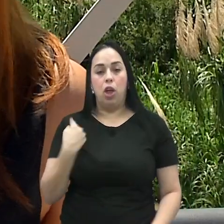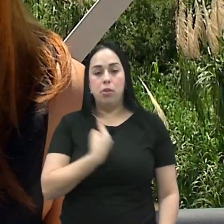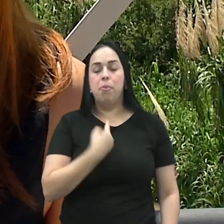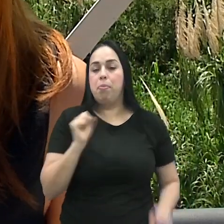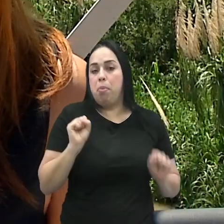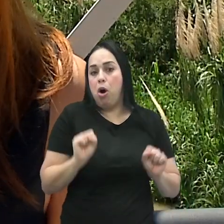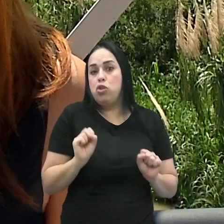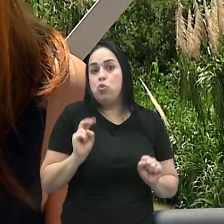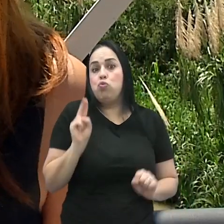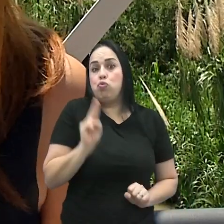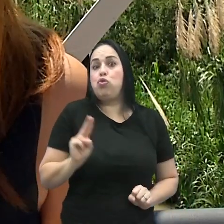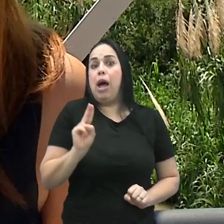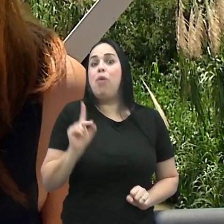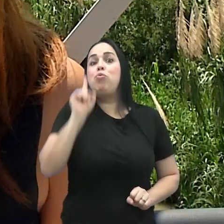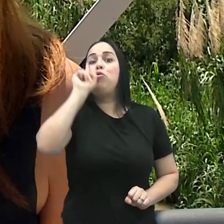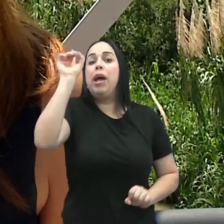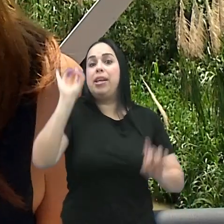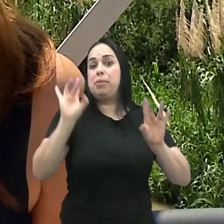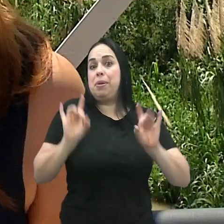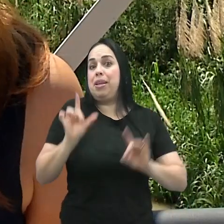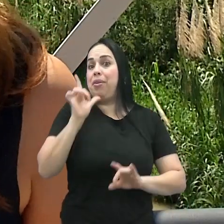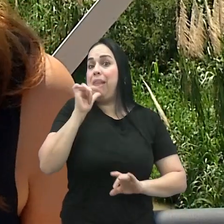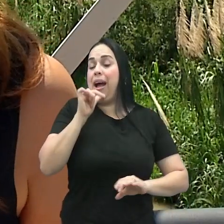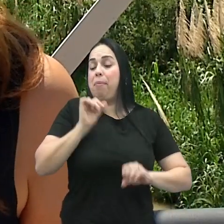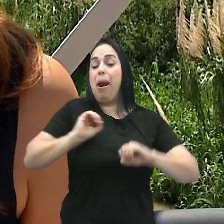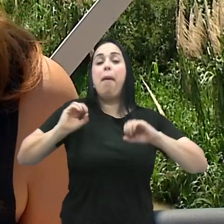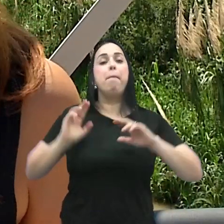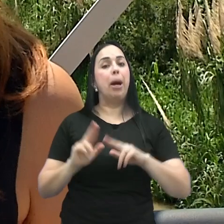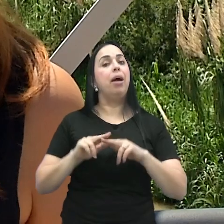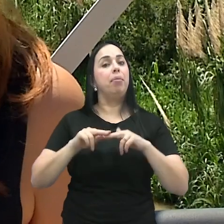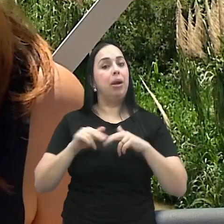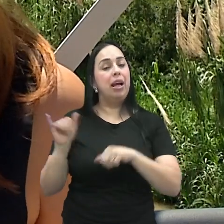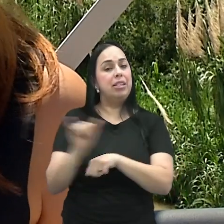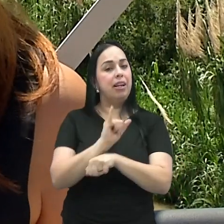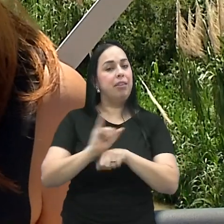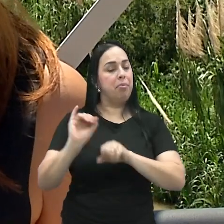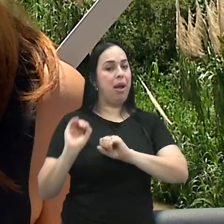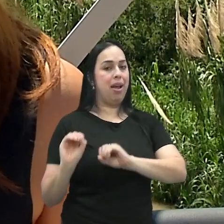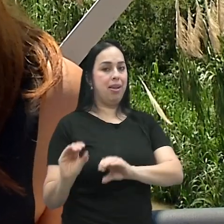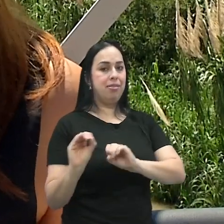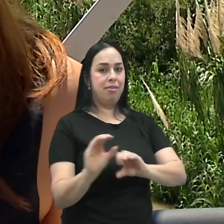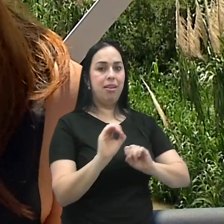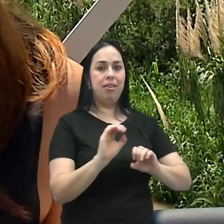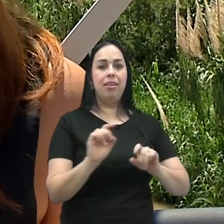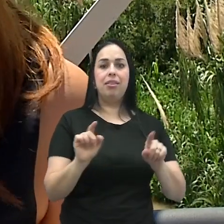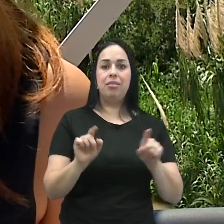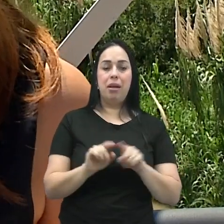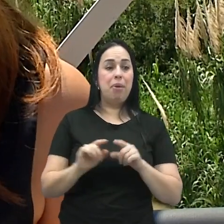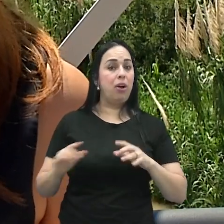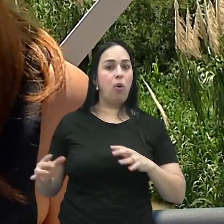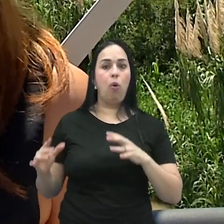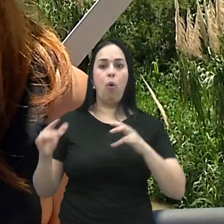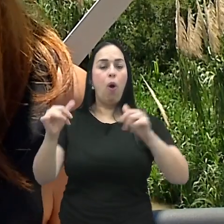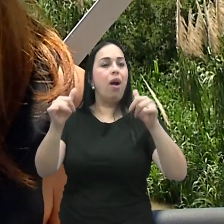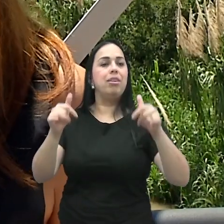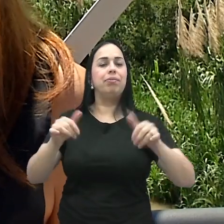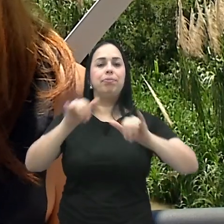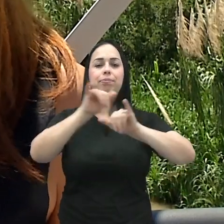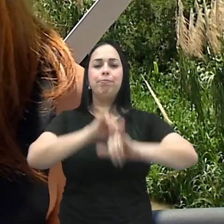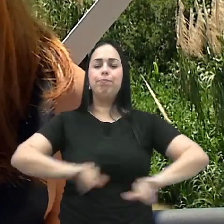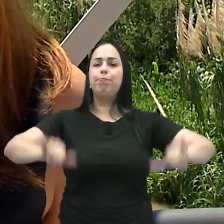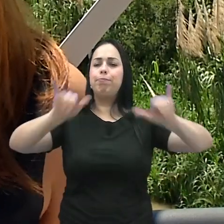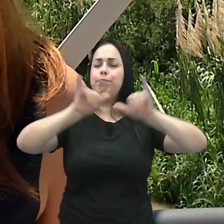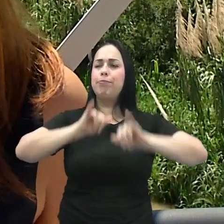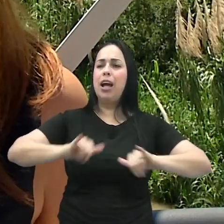da Água para fazer com que seja mais proveitoso, seria que a gente pudesse falar com todos, que a gente